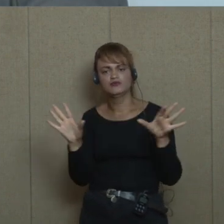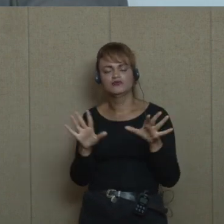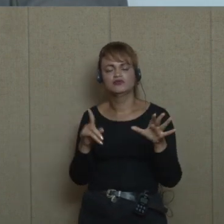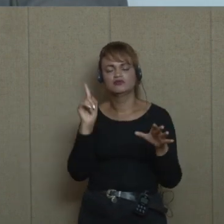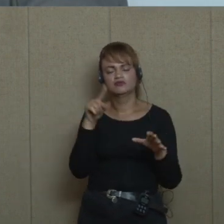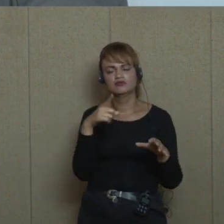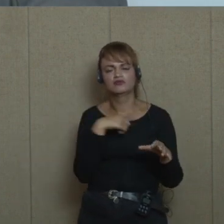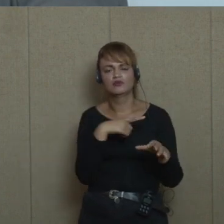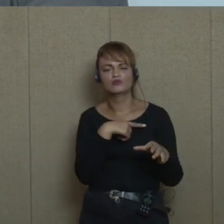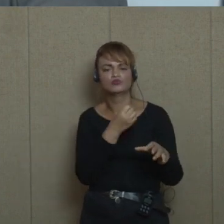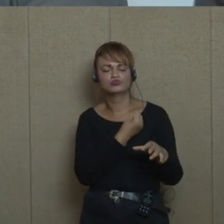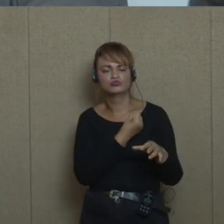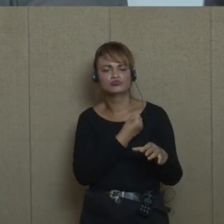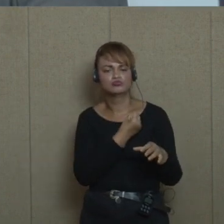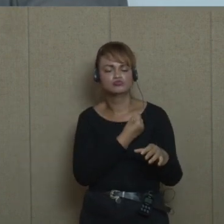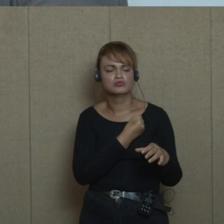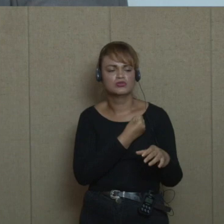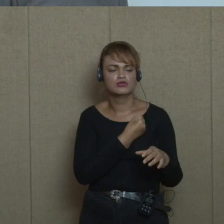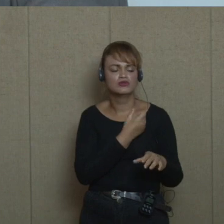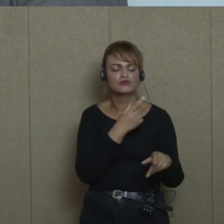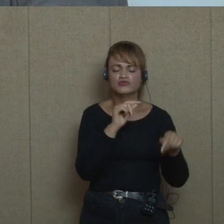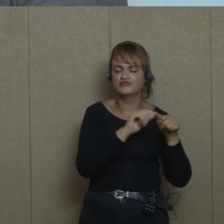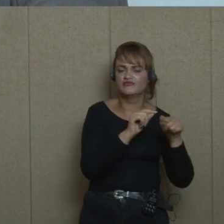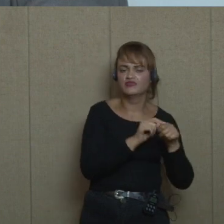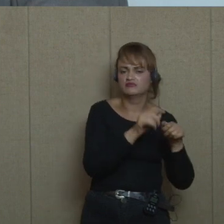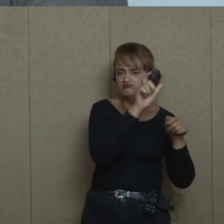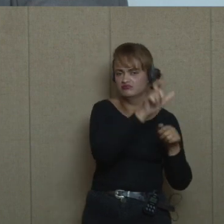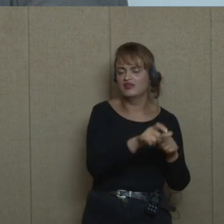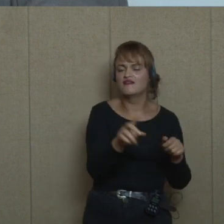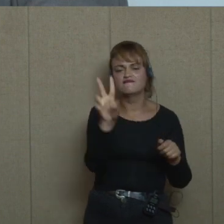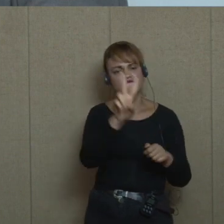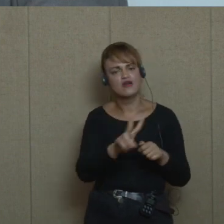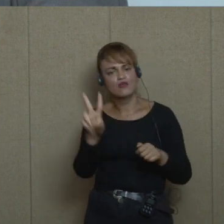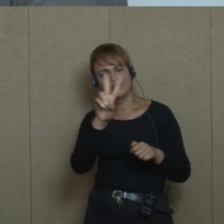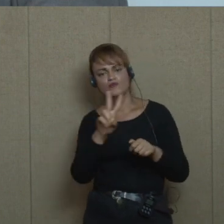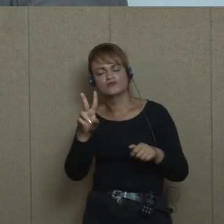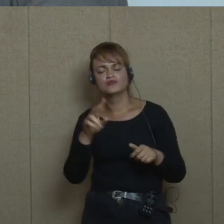número de formas de se fazer as coisas, valores,